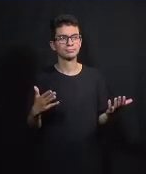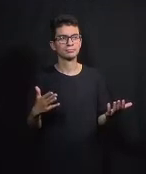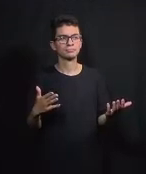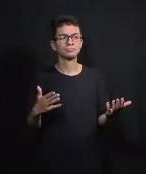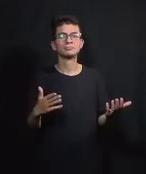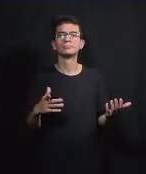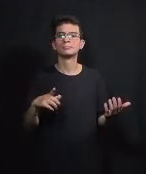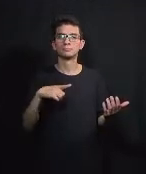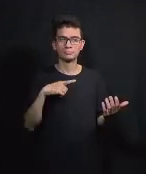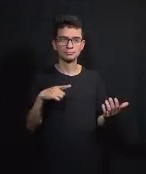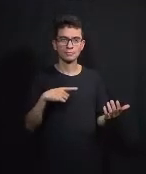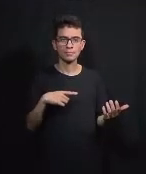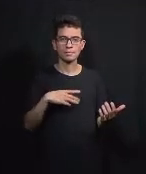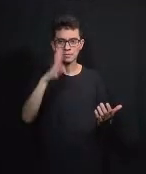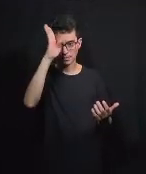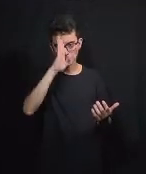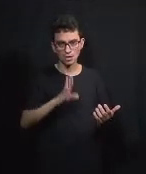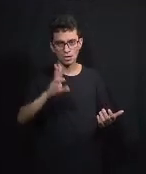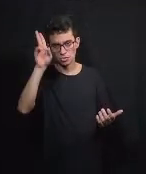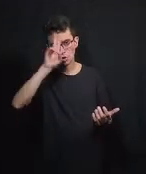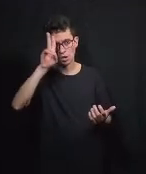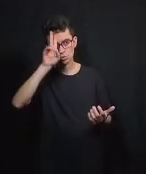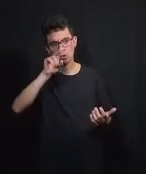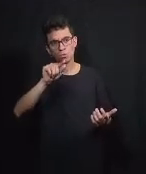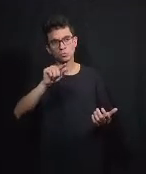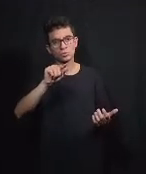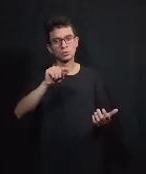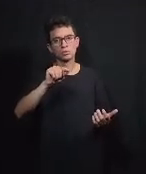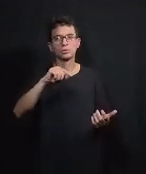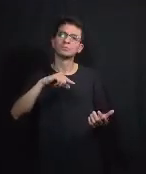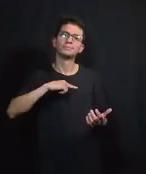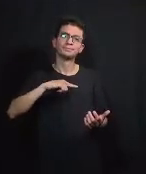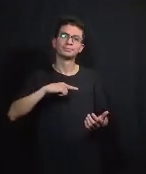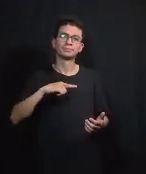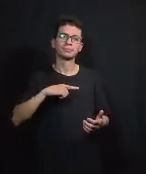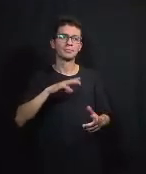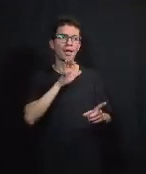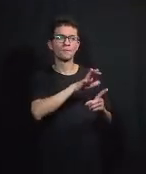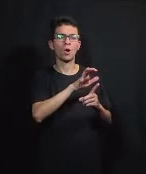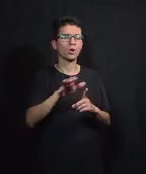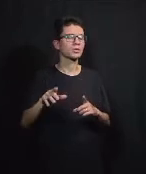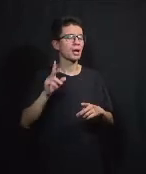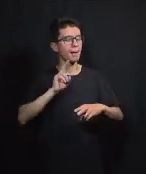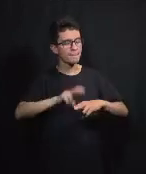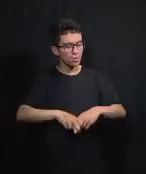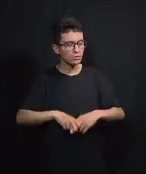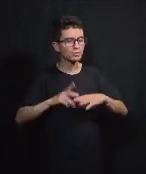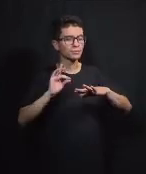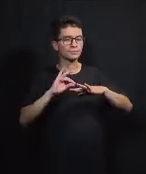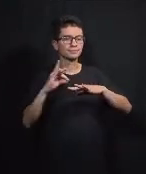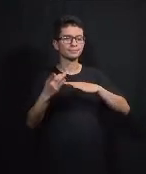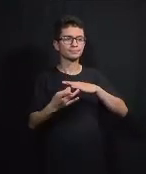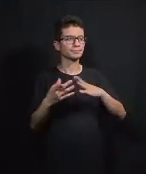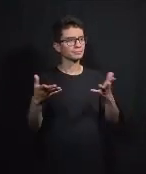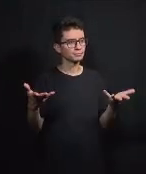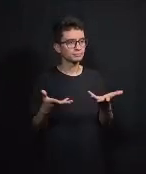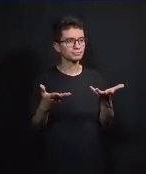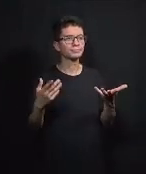essa é a história do Brasil, né? O forte apelo das redes sociais para quem sabe usar esse canal,